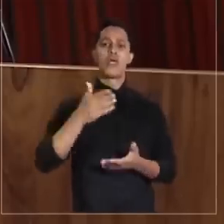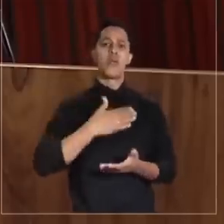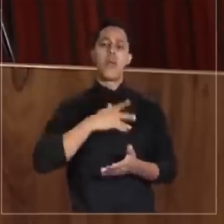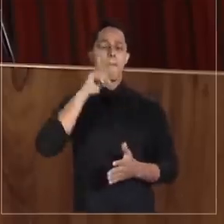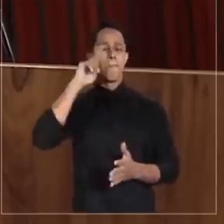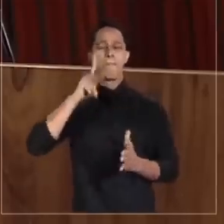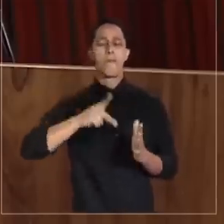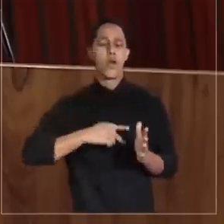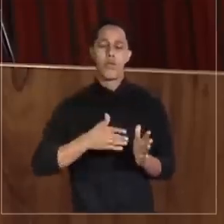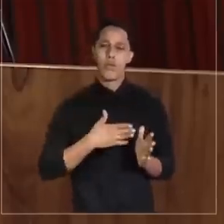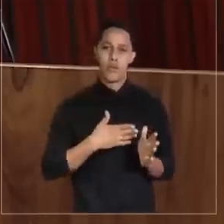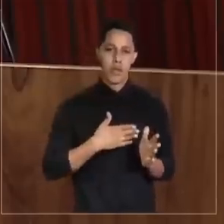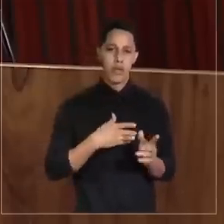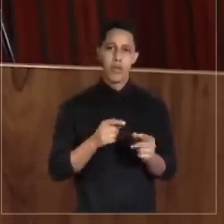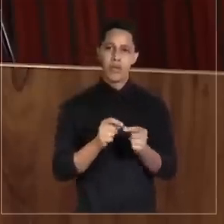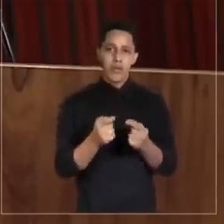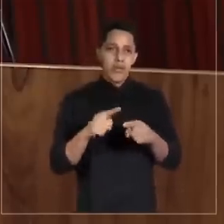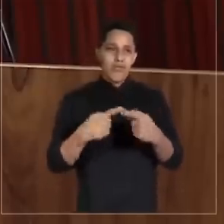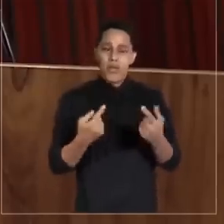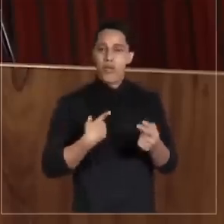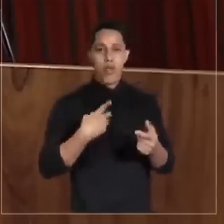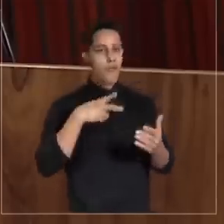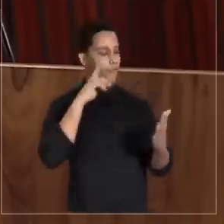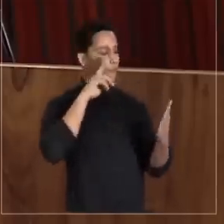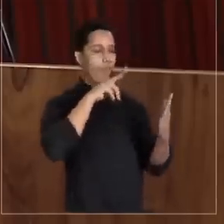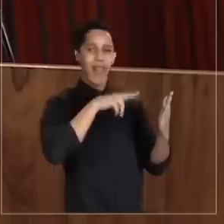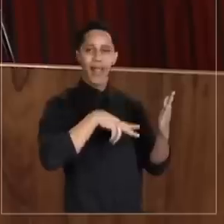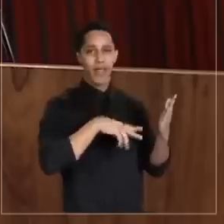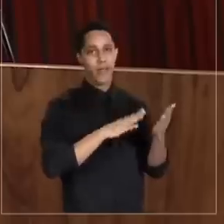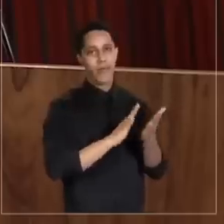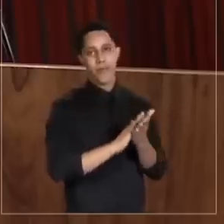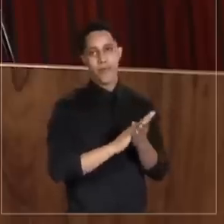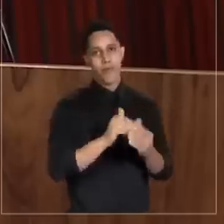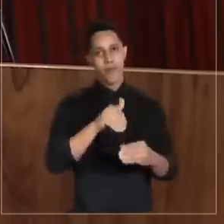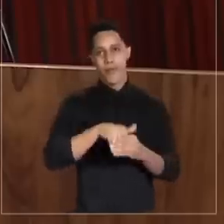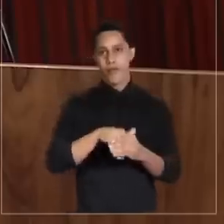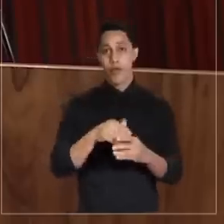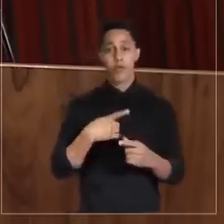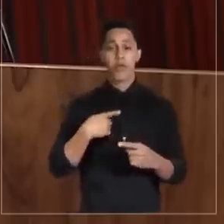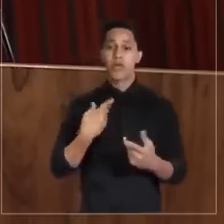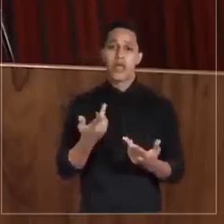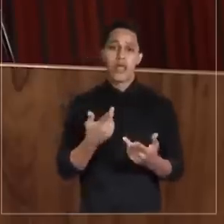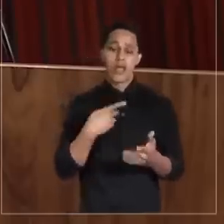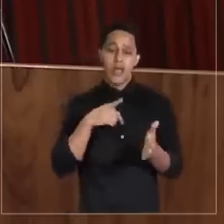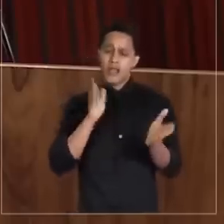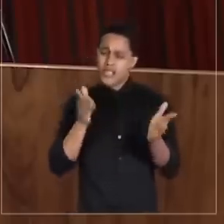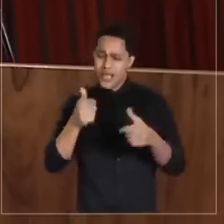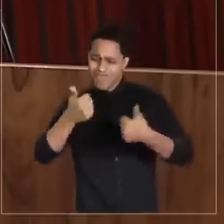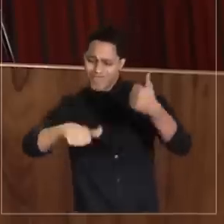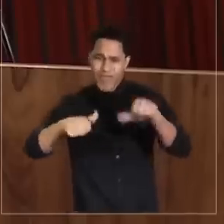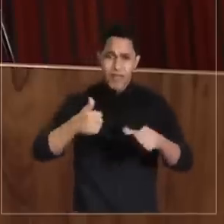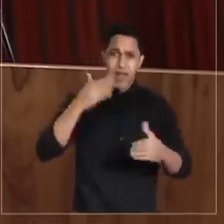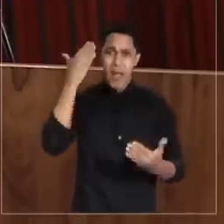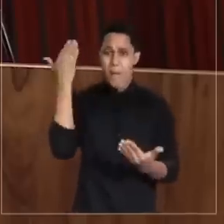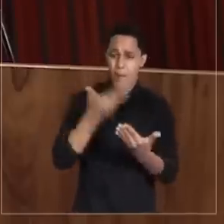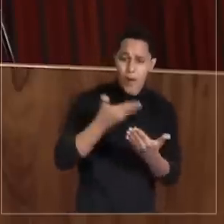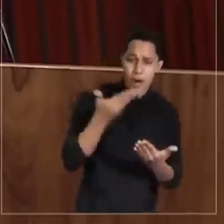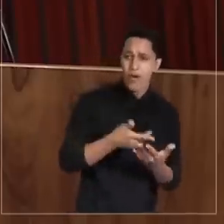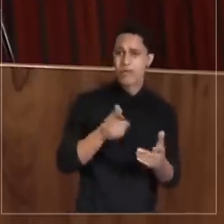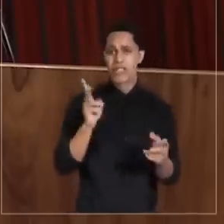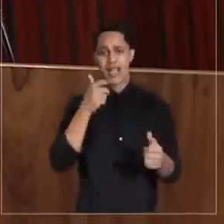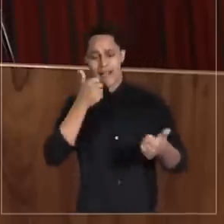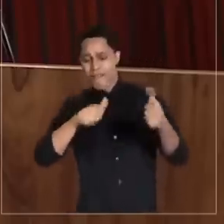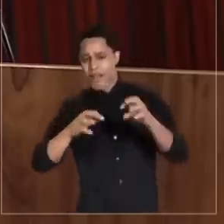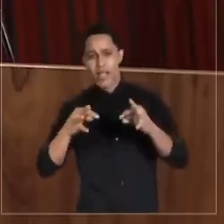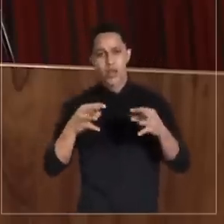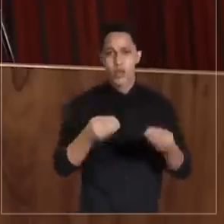e que, evidentemente, não farei a leitura pela singela circunstância de que isso se deve às provas, à análise de tudo que se contém nos autos,